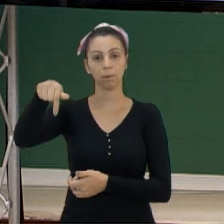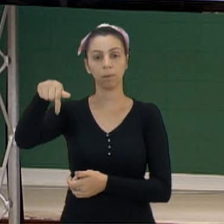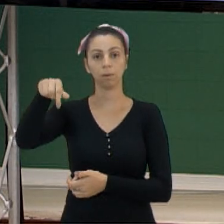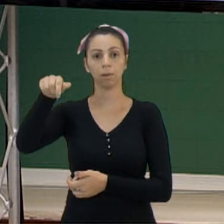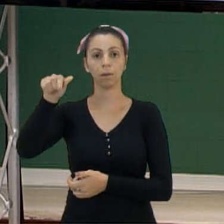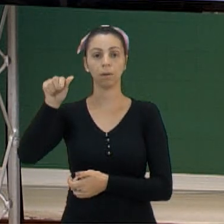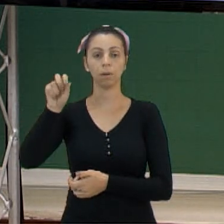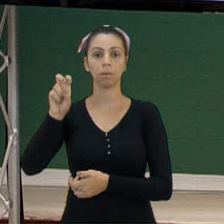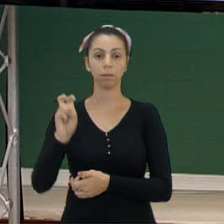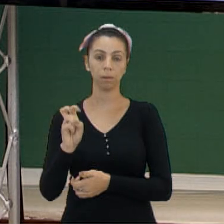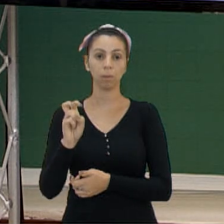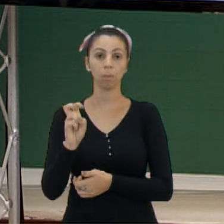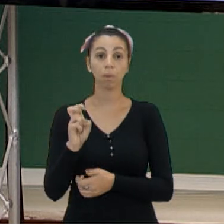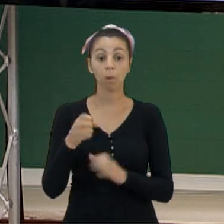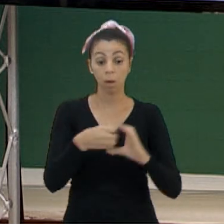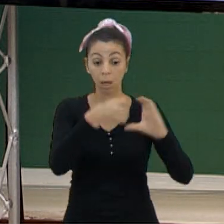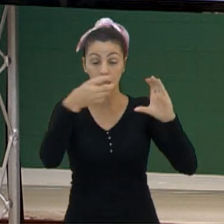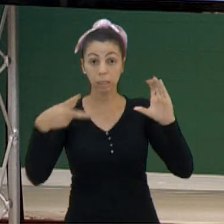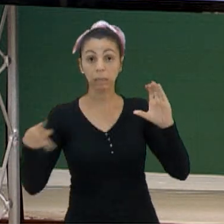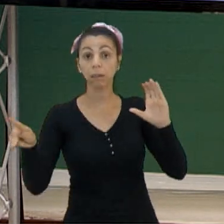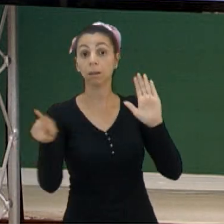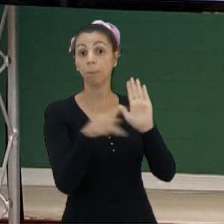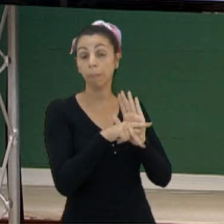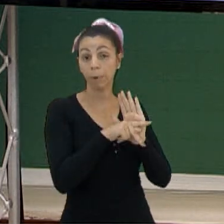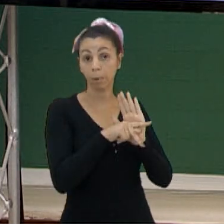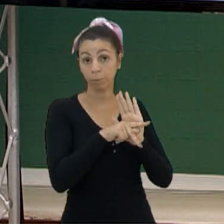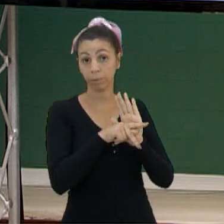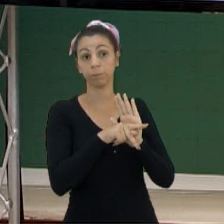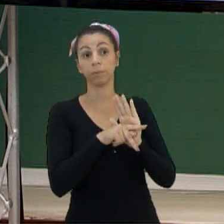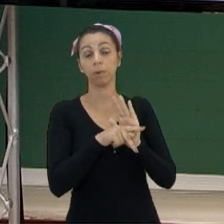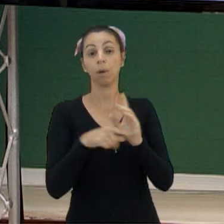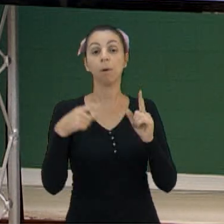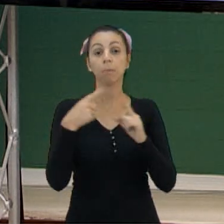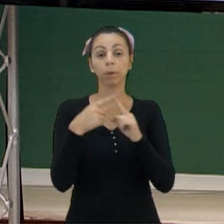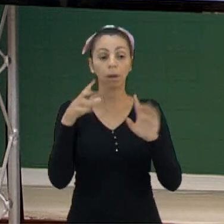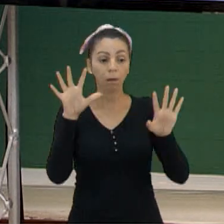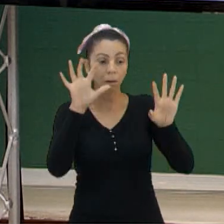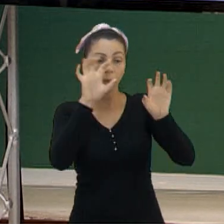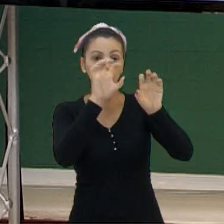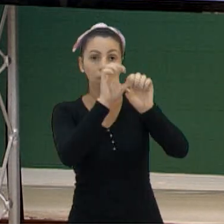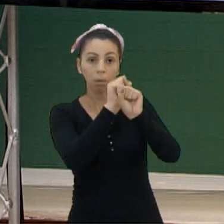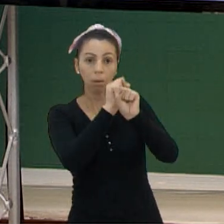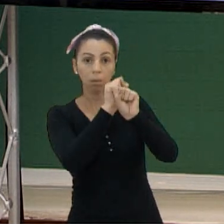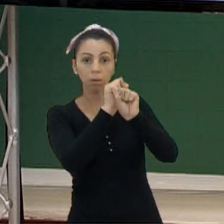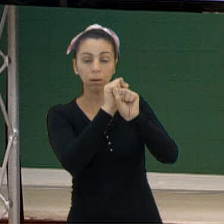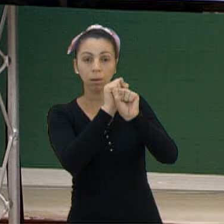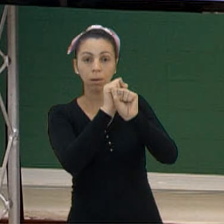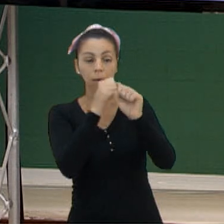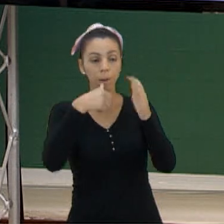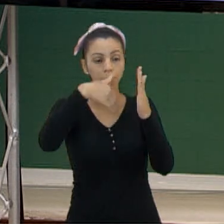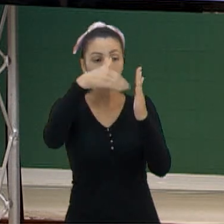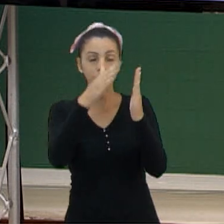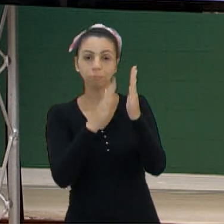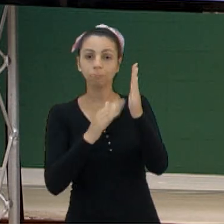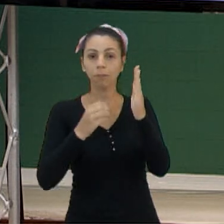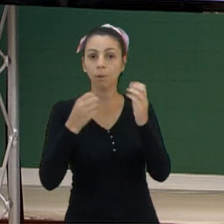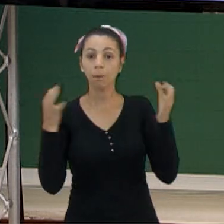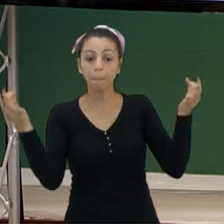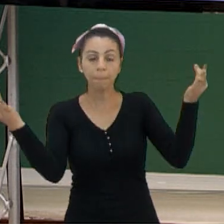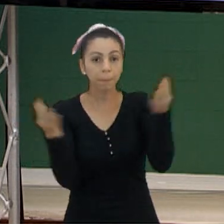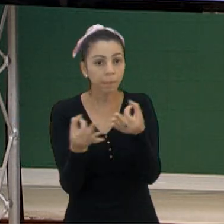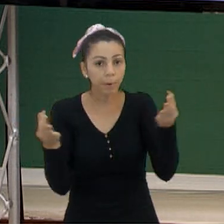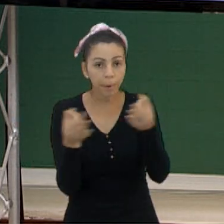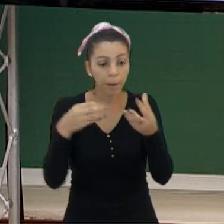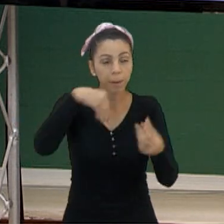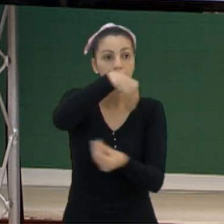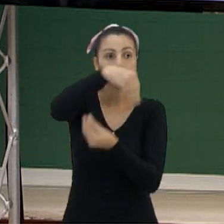as cores mais puras, tá? Eram mais puras. Usou uma câmera escura para obter maior perfeição do desenho. Mistura de pérolas secadas.